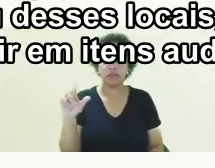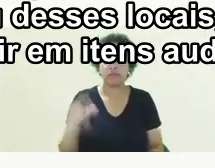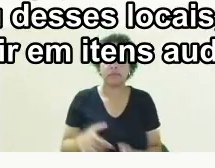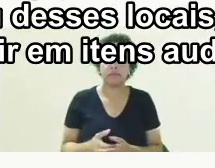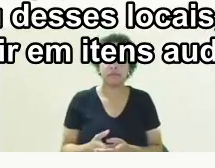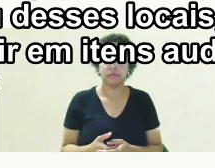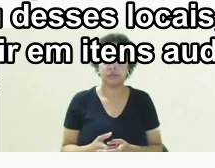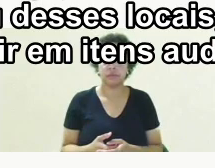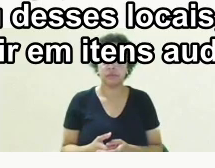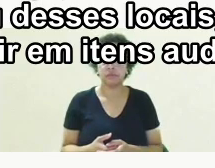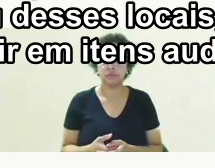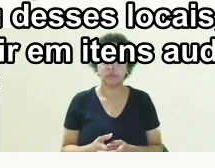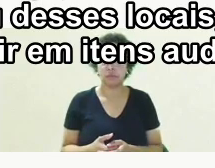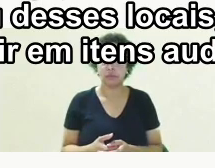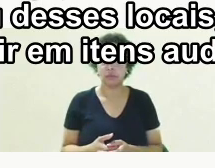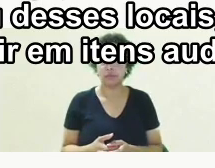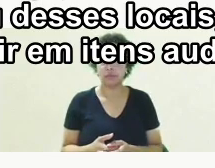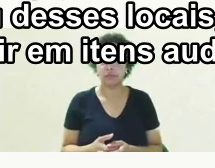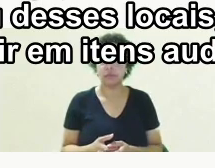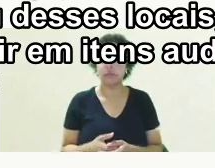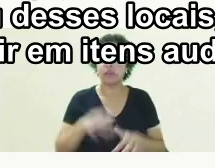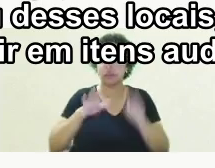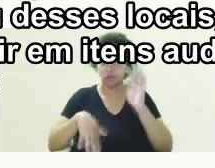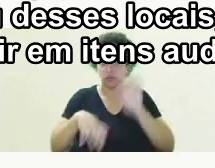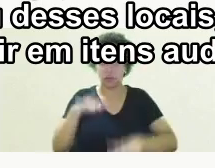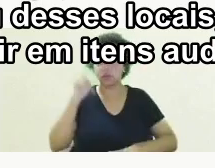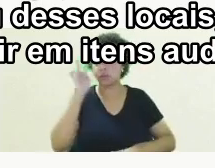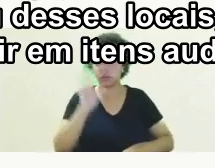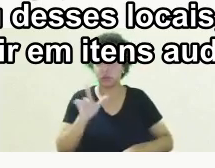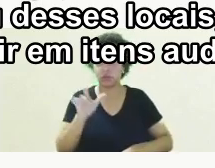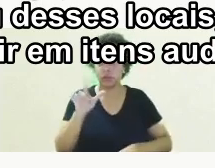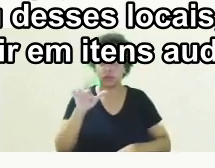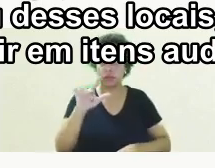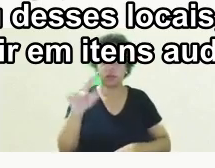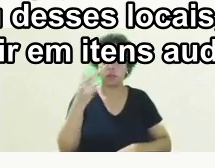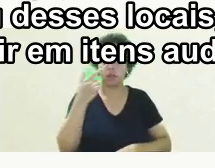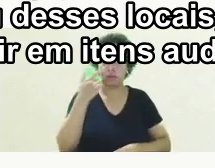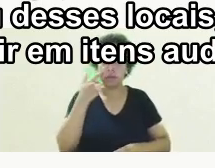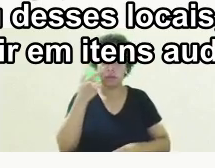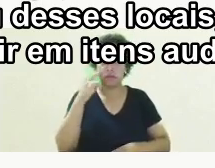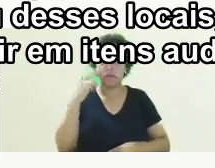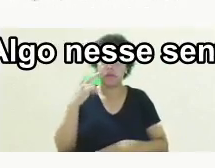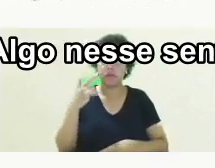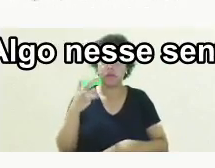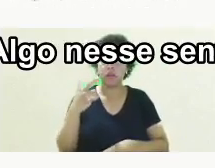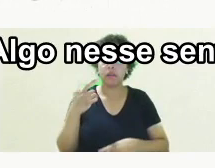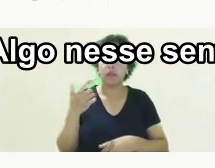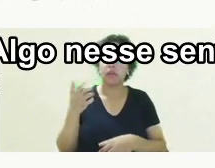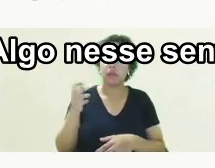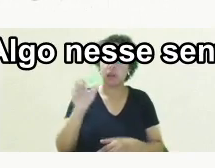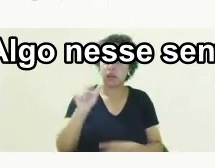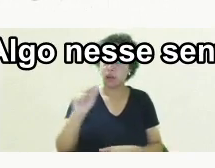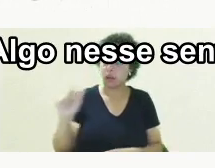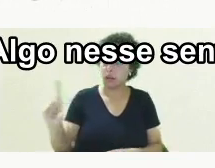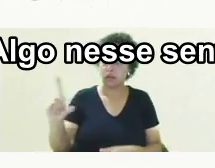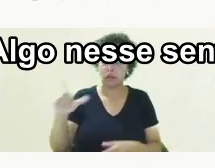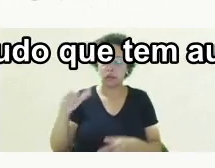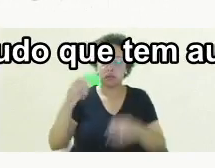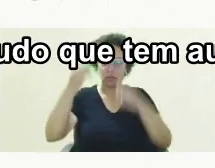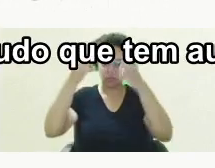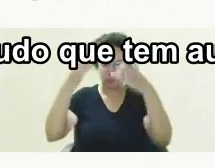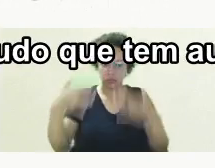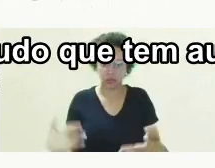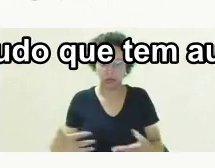inclusive, no menu desses locais, você muitas vezes consegue ir em itens audiodescritos ou, né, algo